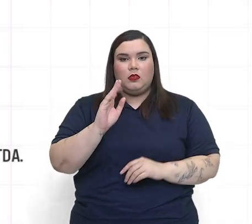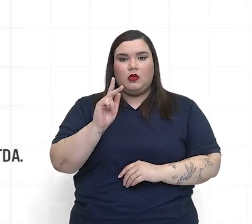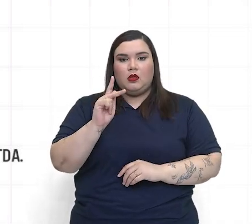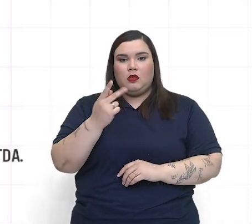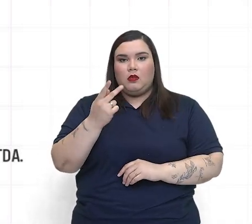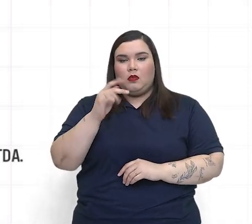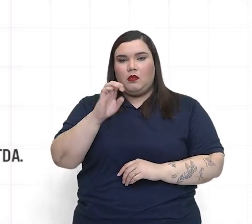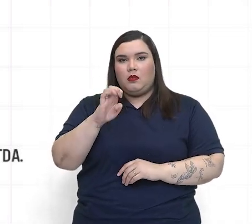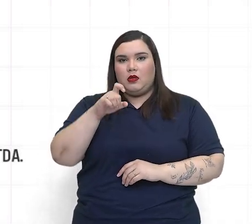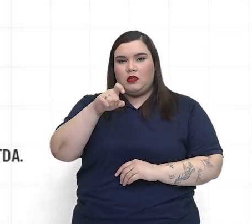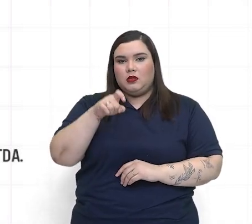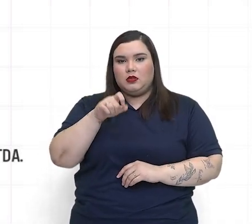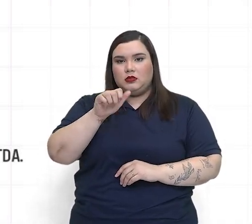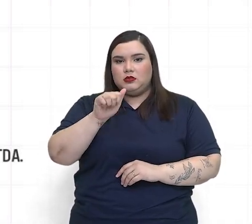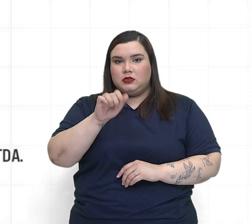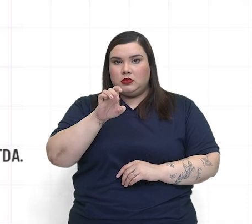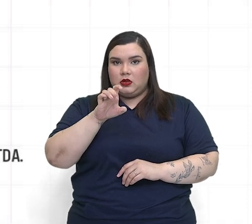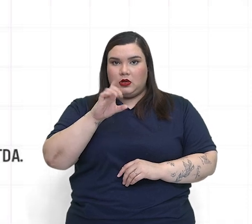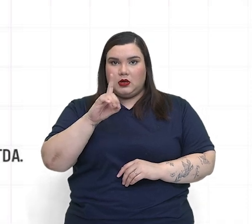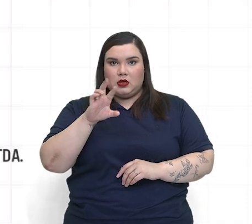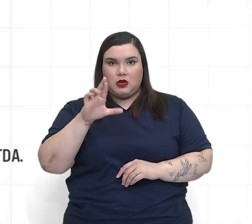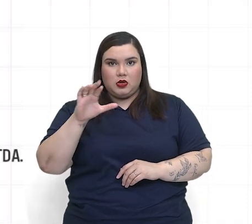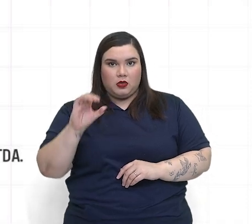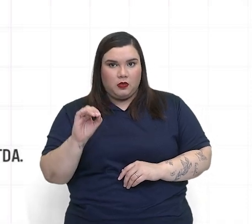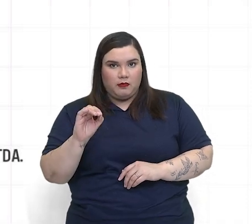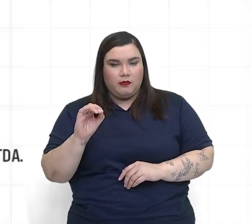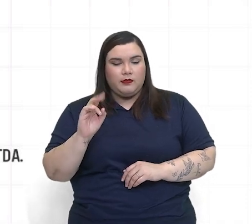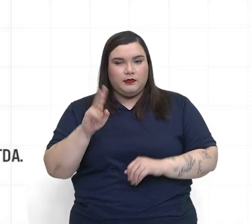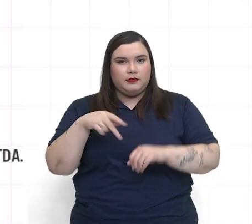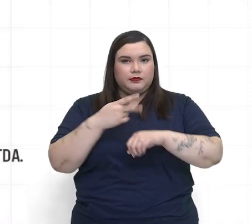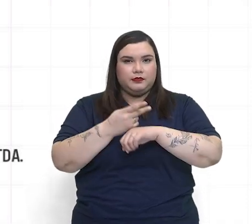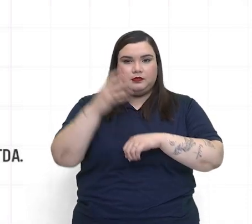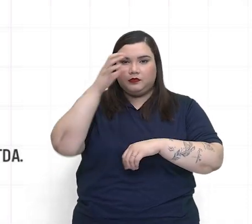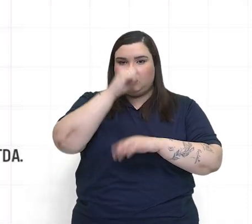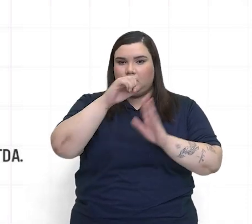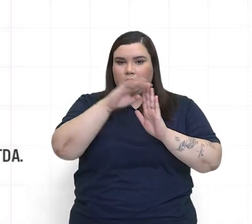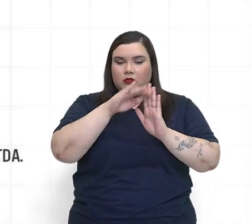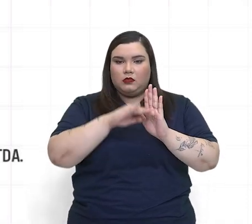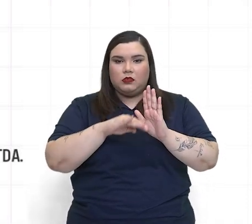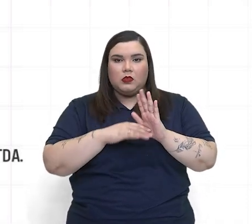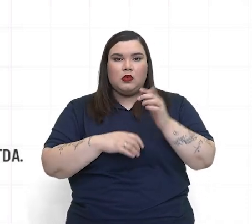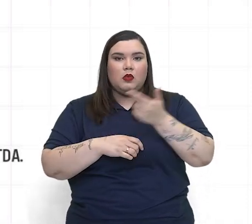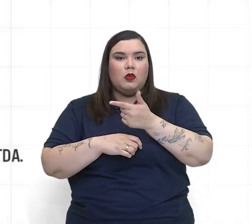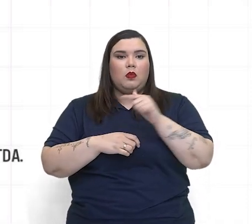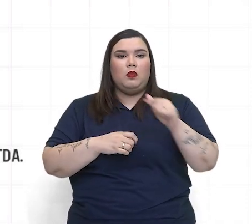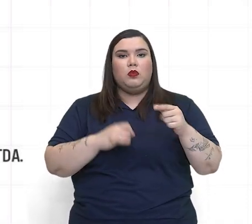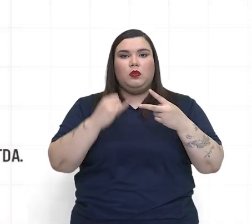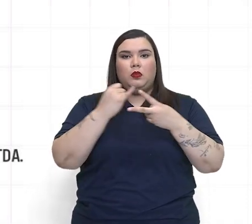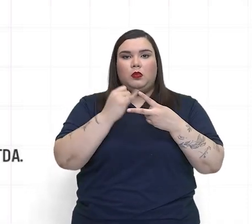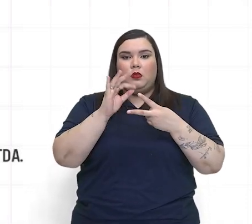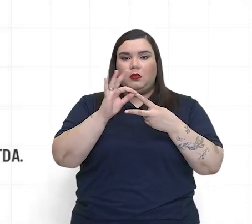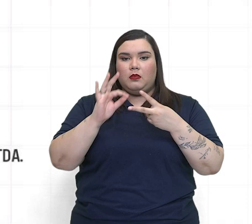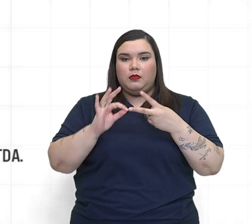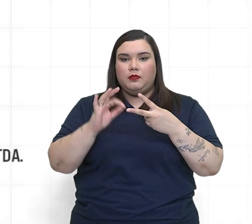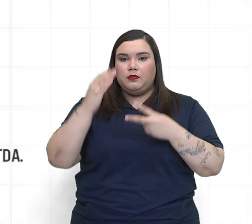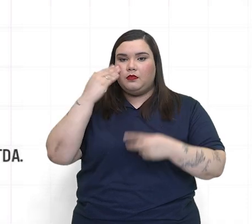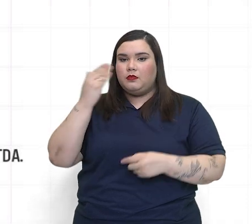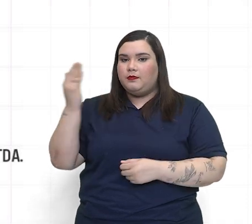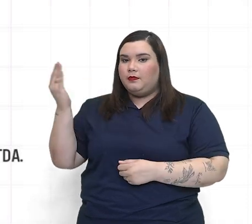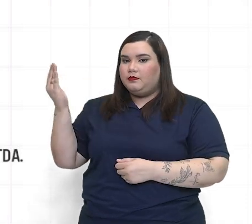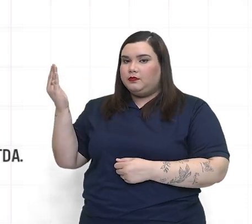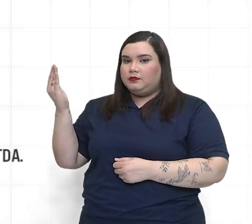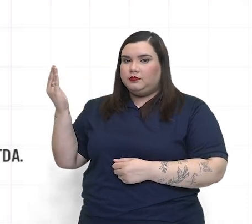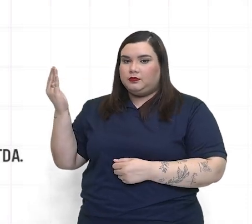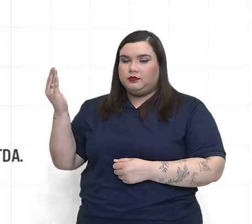hexaedro aqui, que daqui a pouco nós vamos nos familiarizar com esses nomes, né? Aqui um outro polígono, né?